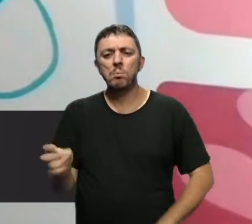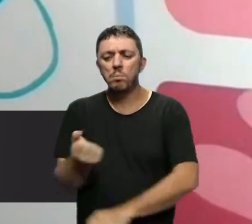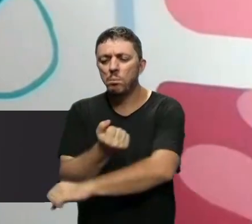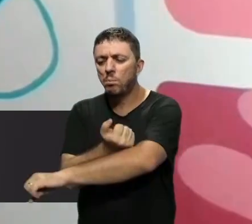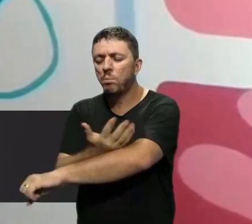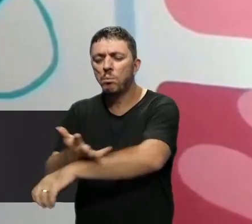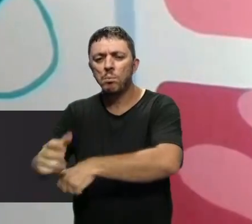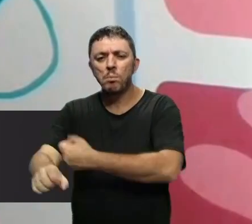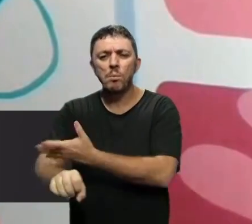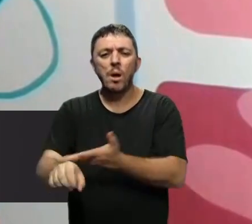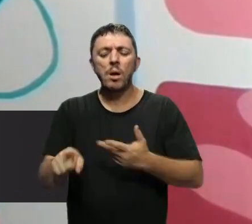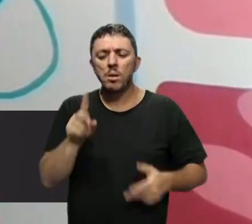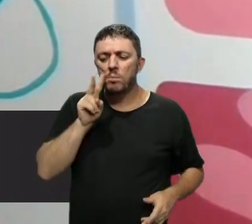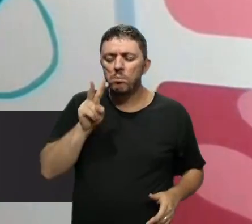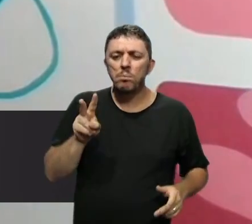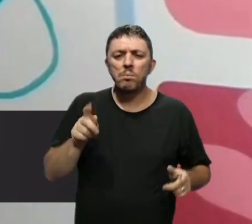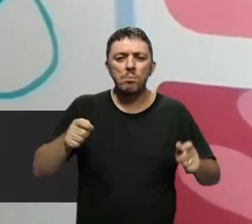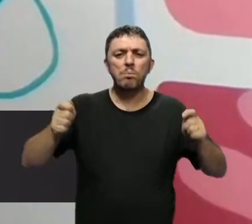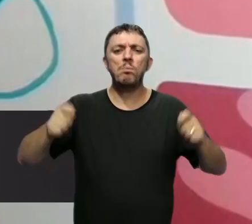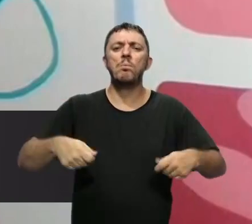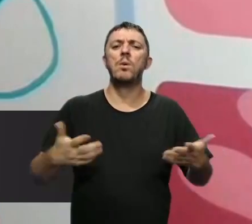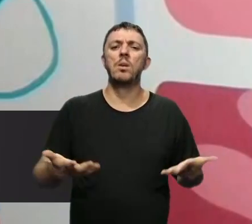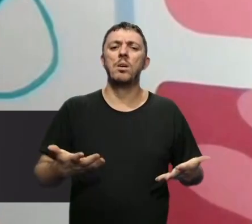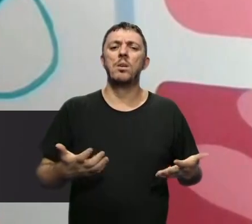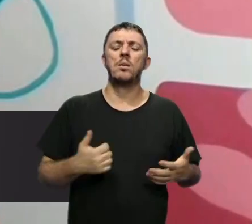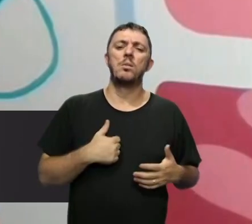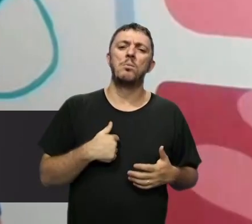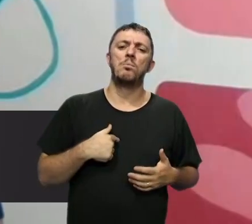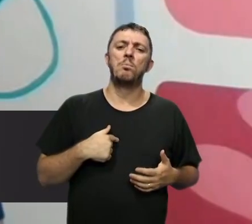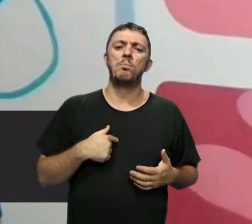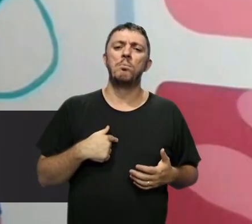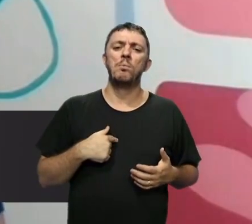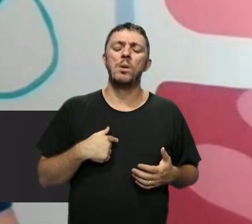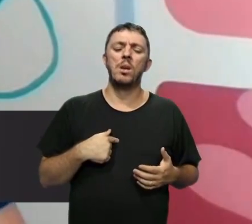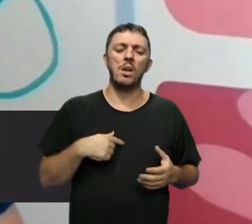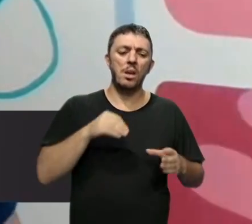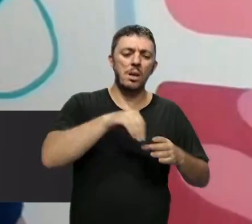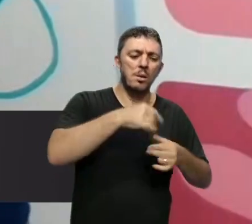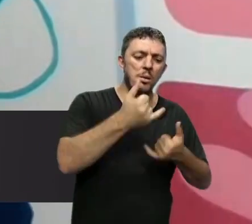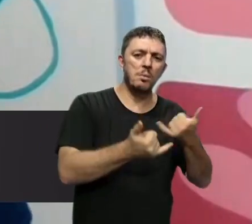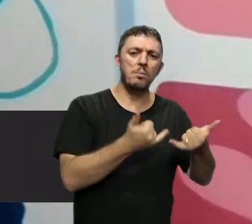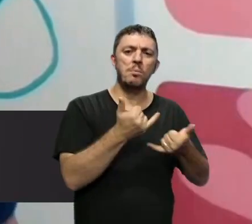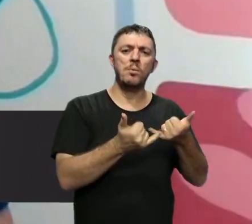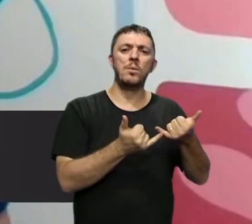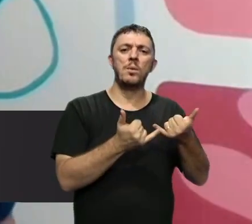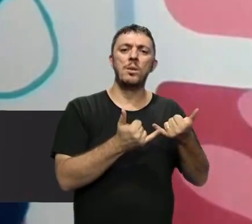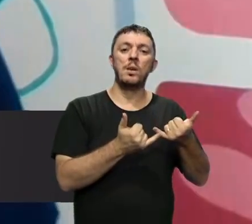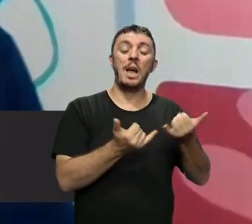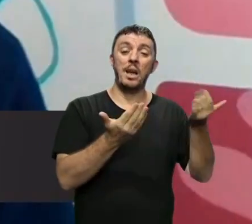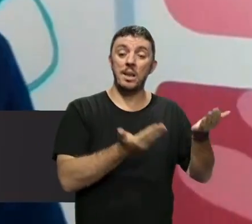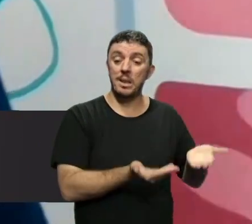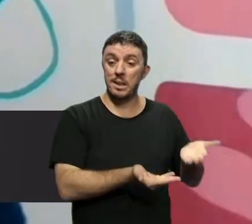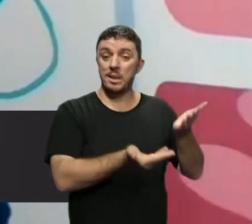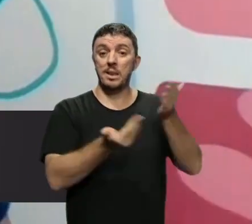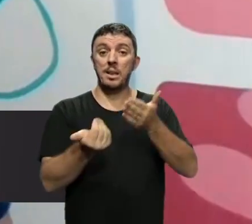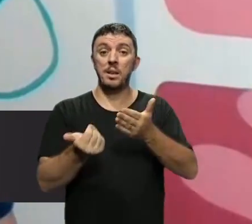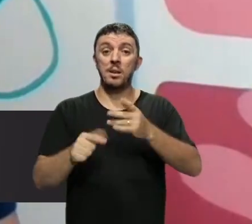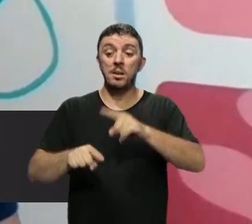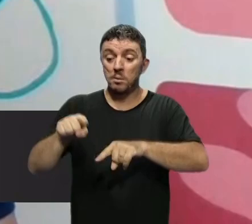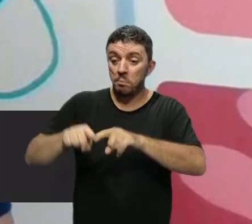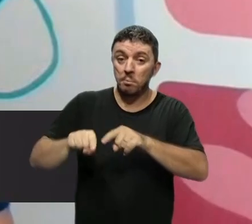encontrar possibilidades? Né? Então, uma brincadeira que a gente fazia do lado de dentro, levava o material para lá, a